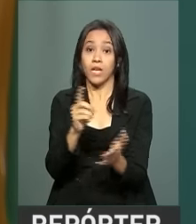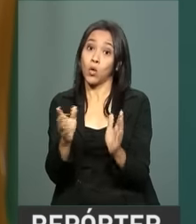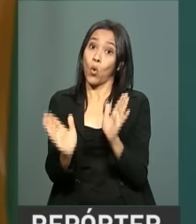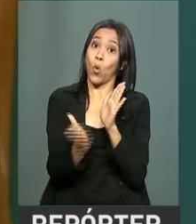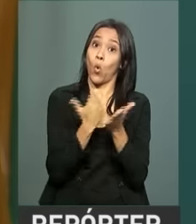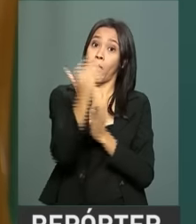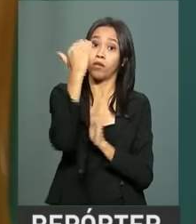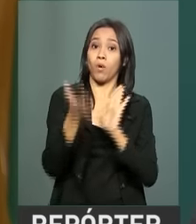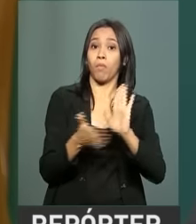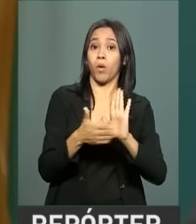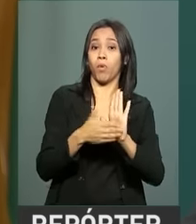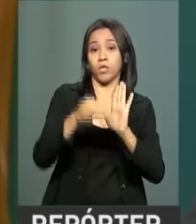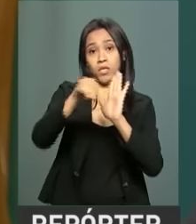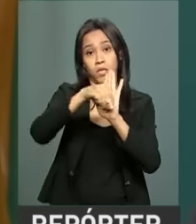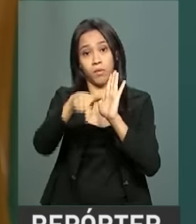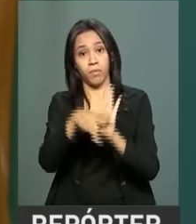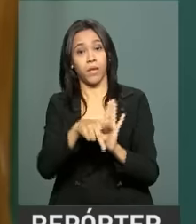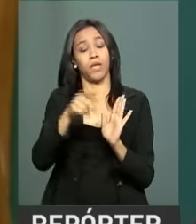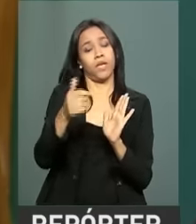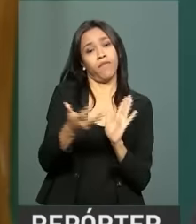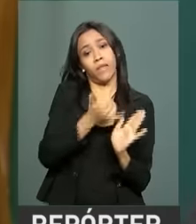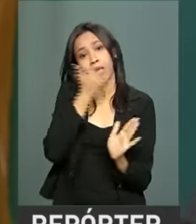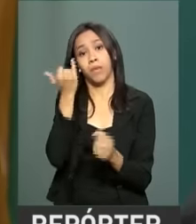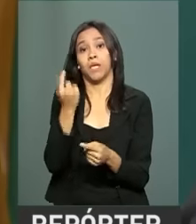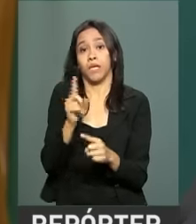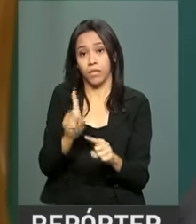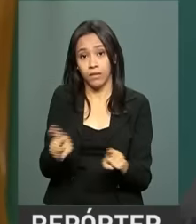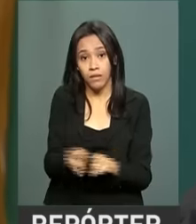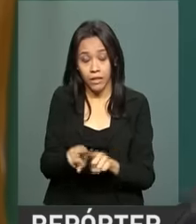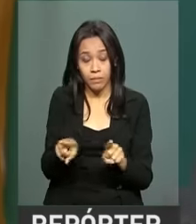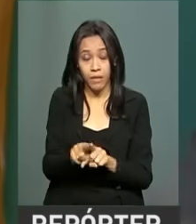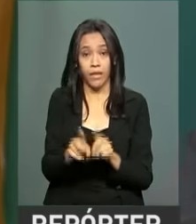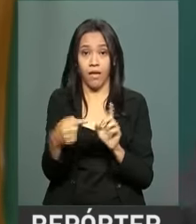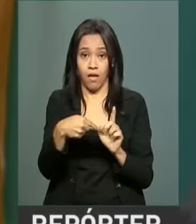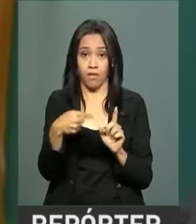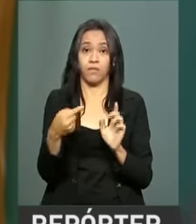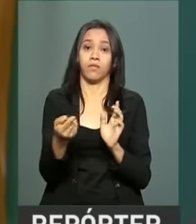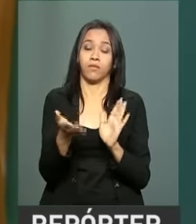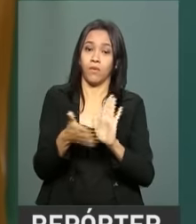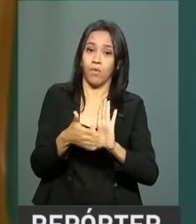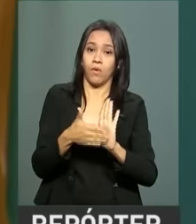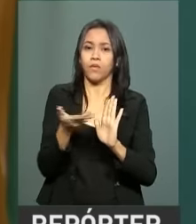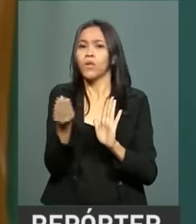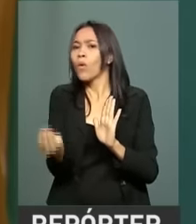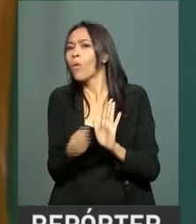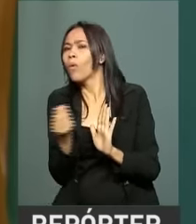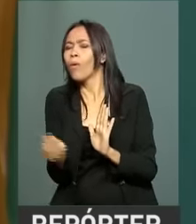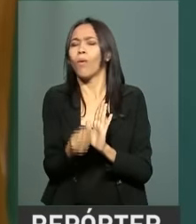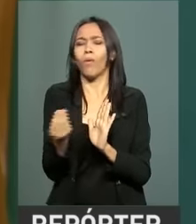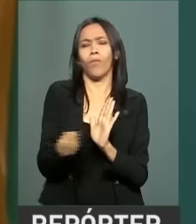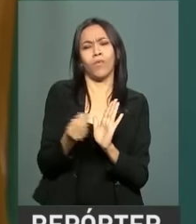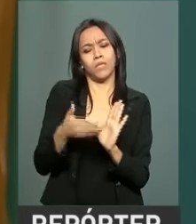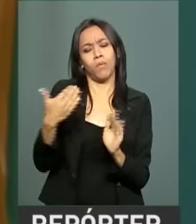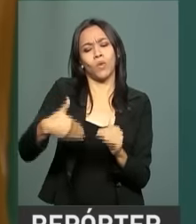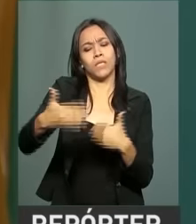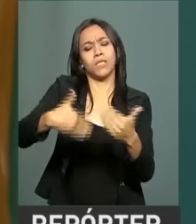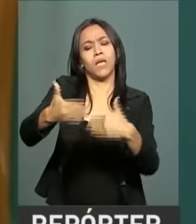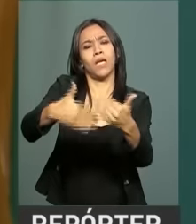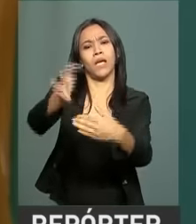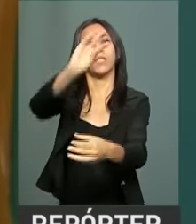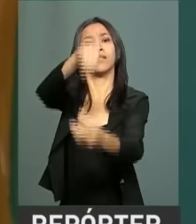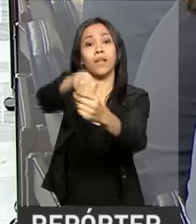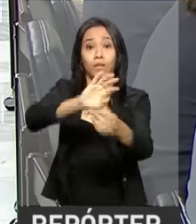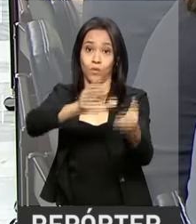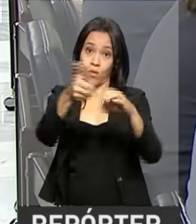medidas e evidentemente vai depender também ah de como este processo vai caminhar no